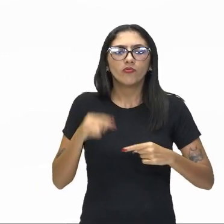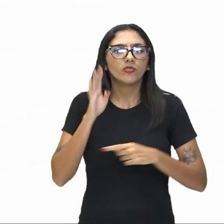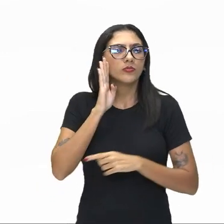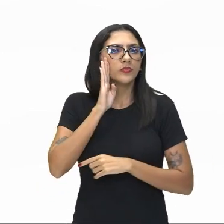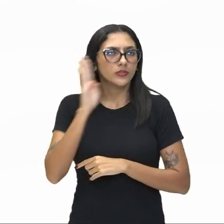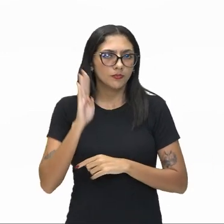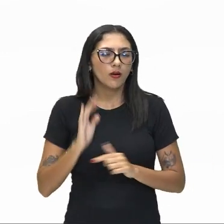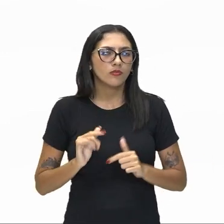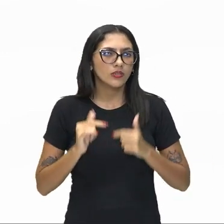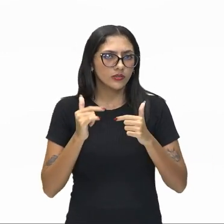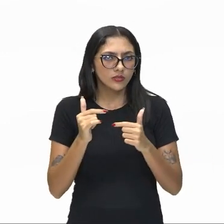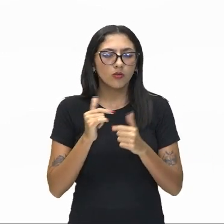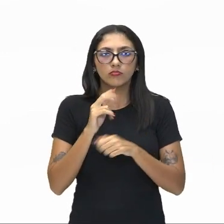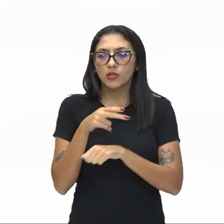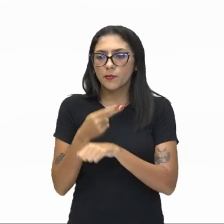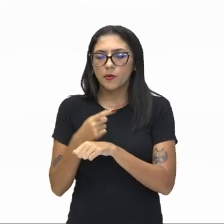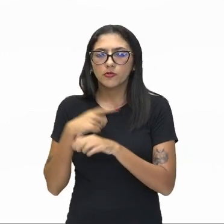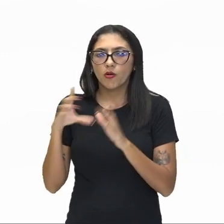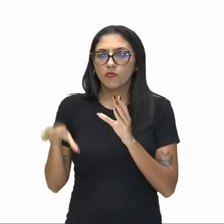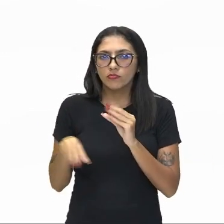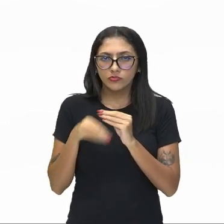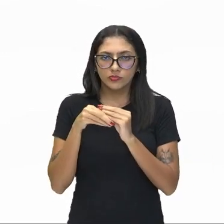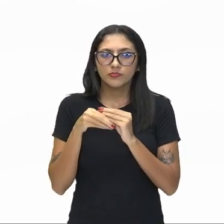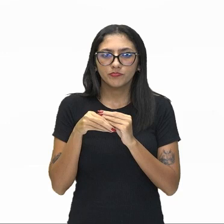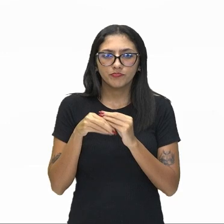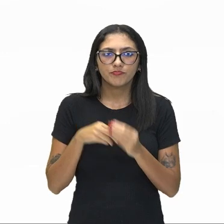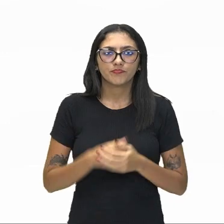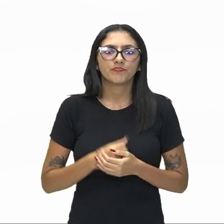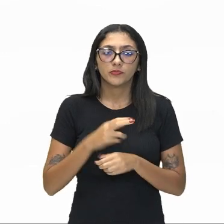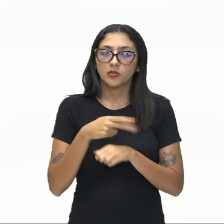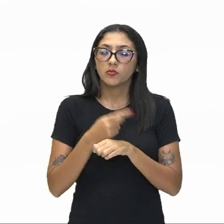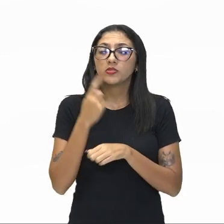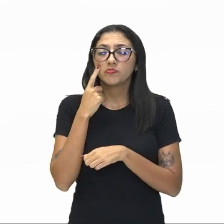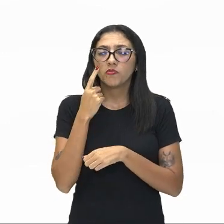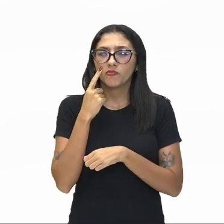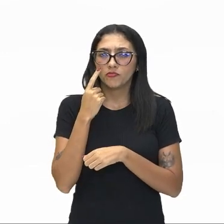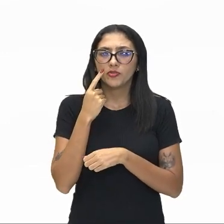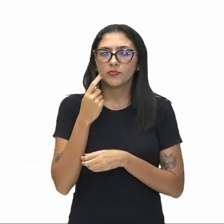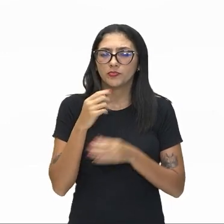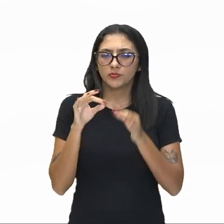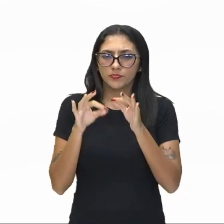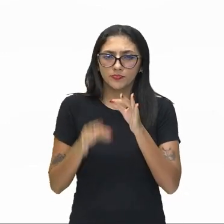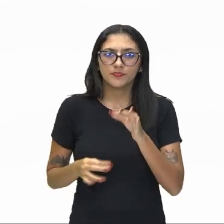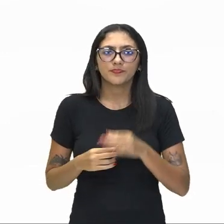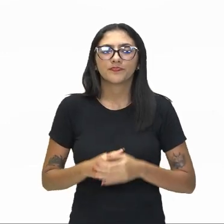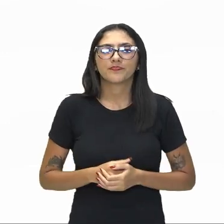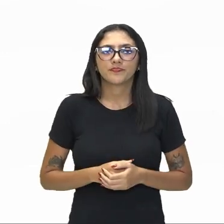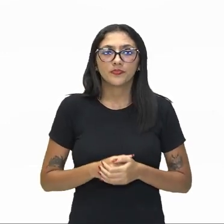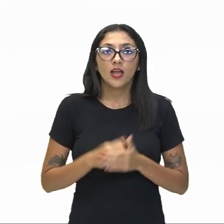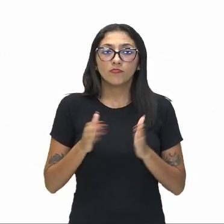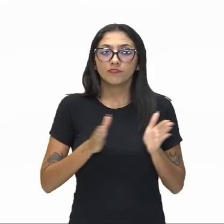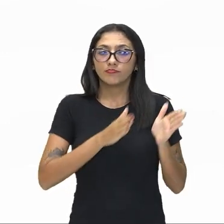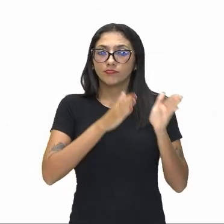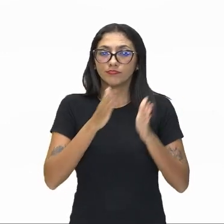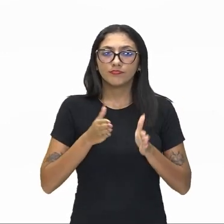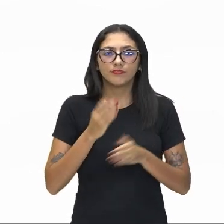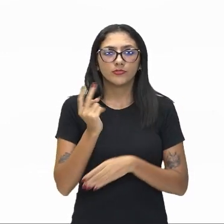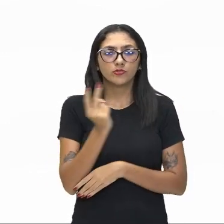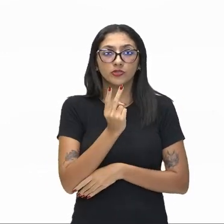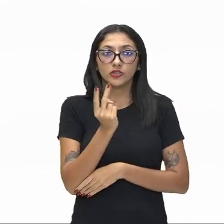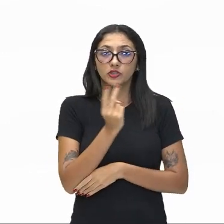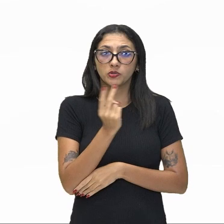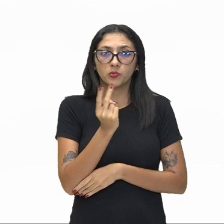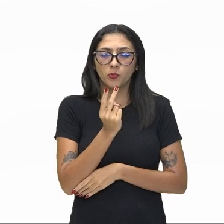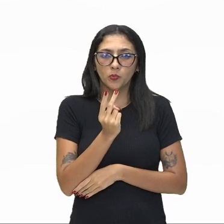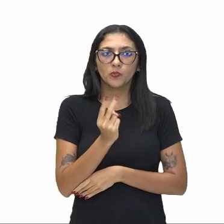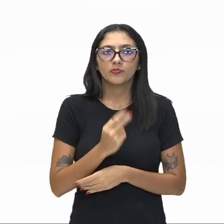desfecho. Esses termos serão explicados mais adiante, nós vamos ver daqui a pouquinho. Continuando, então, nós temos o desenvolvimento.